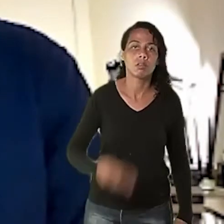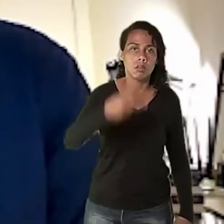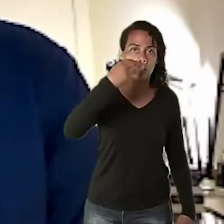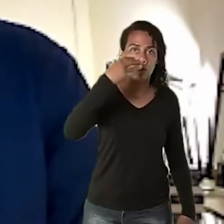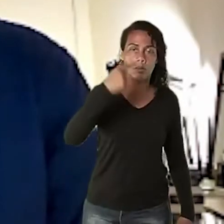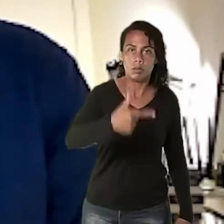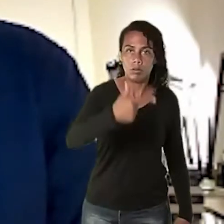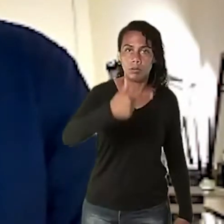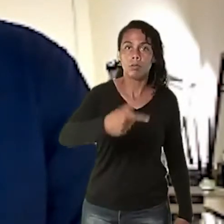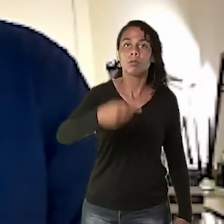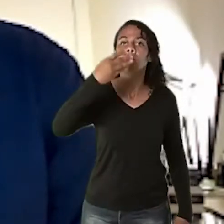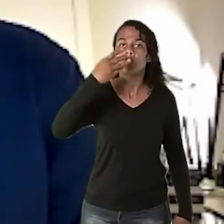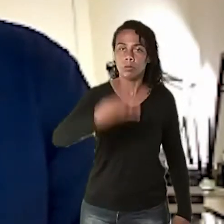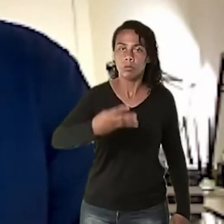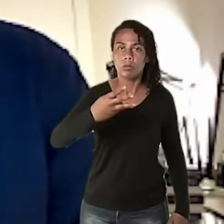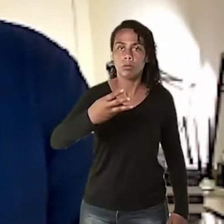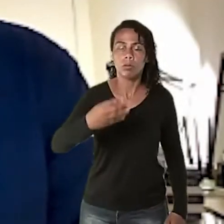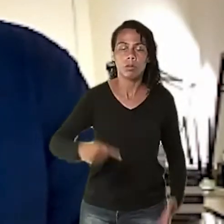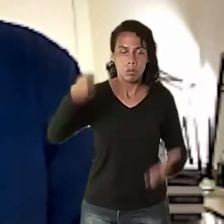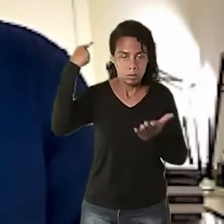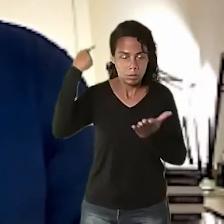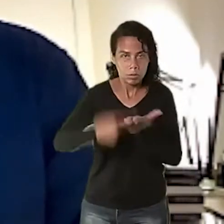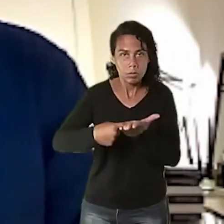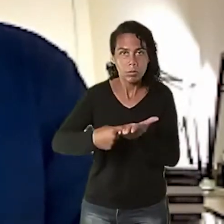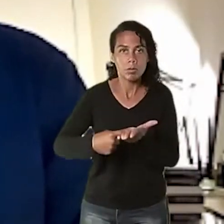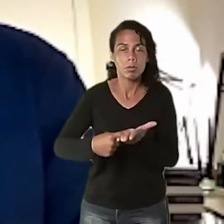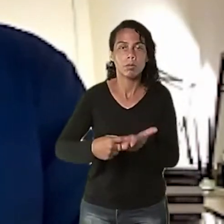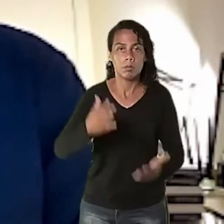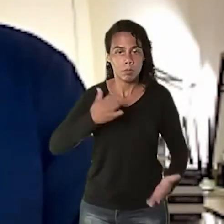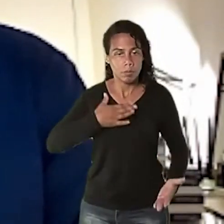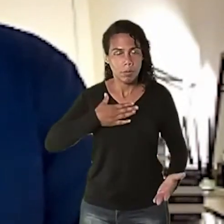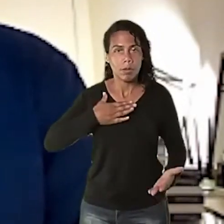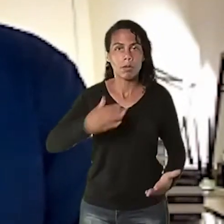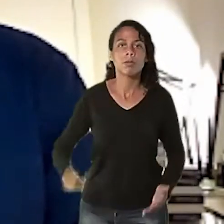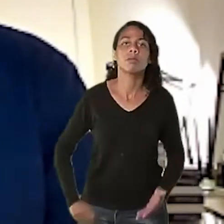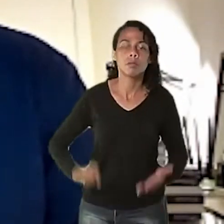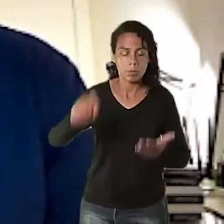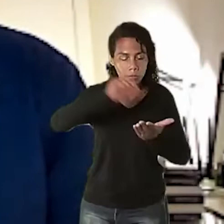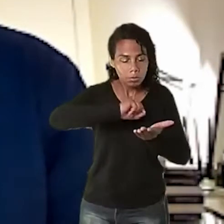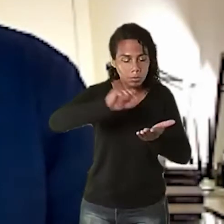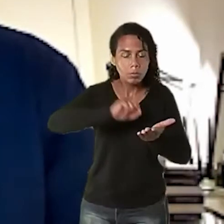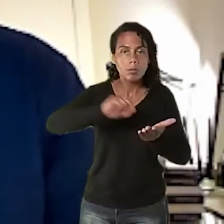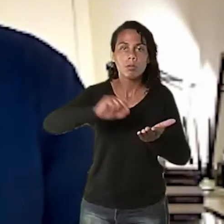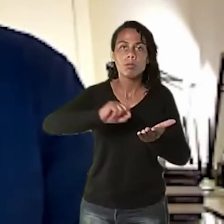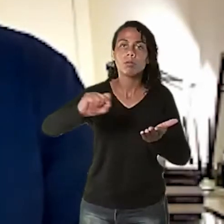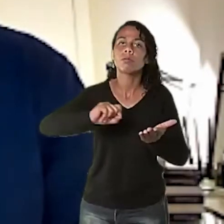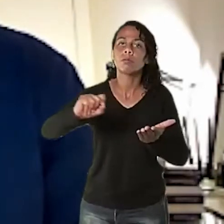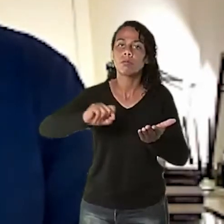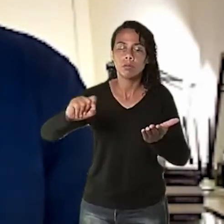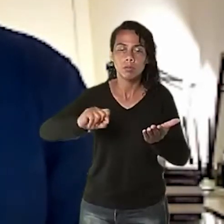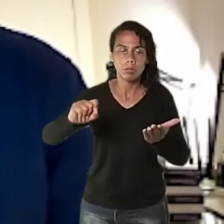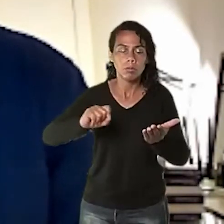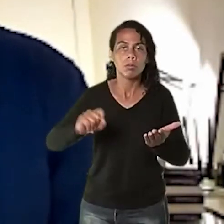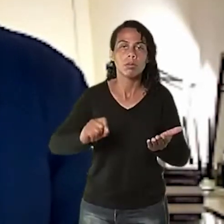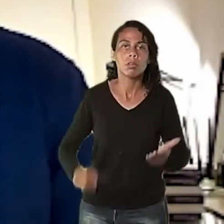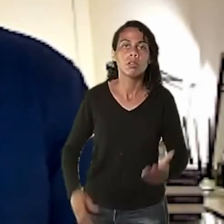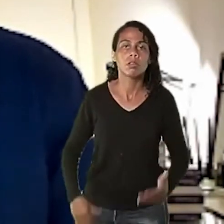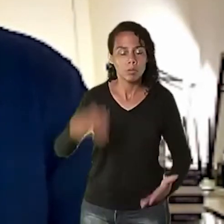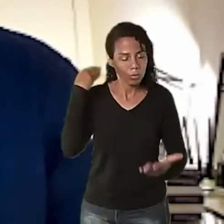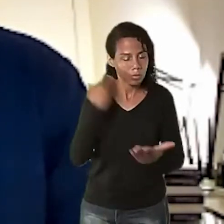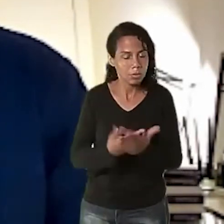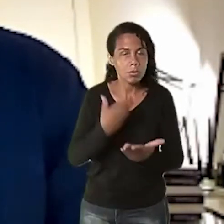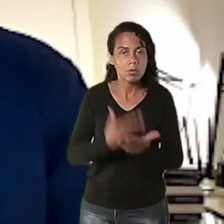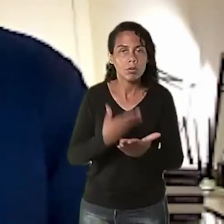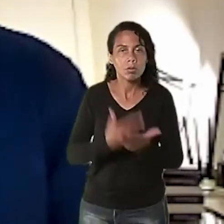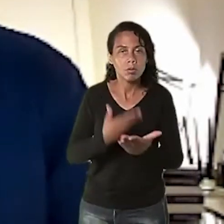jornal falecido, a Tribuna da Imprensa, fundado pelo Carlos Lacerda. Na época o Hélio Fernandes era editor da Tribuna. Eu cheguei a estagiar lá durante 6 meses, era